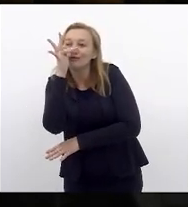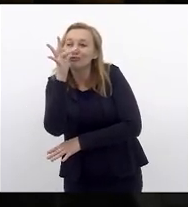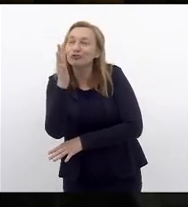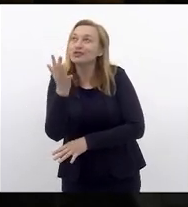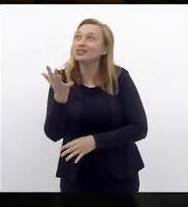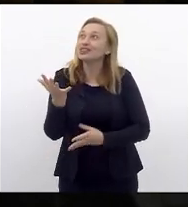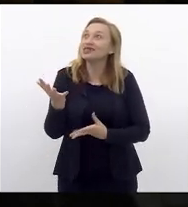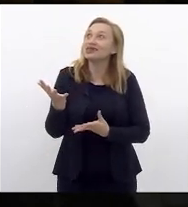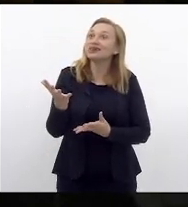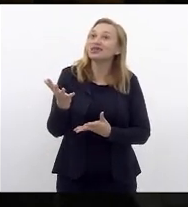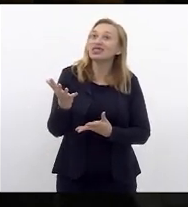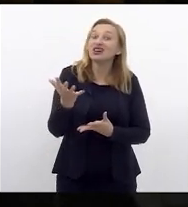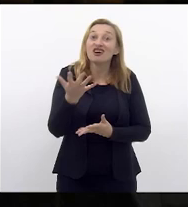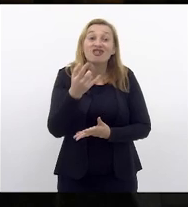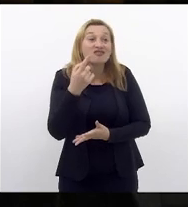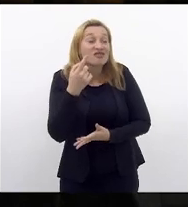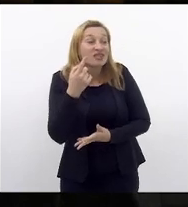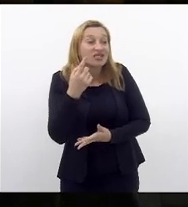poder